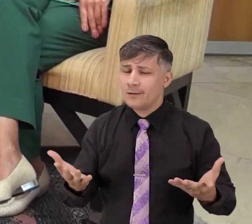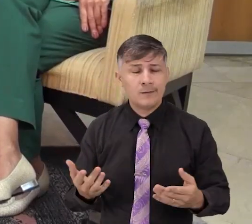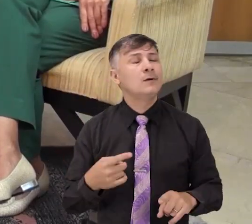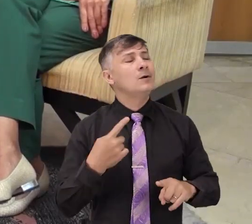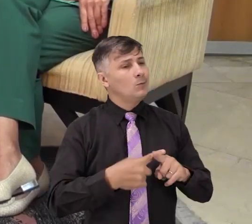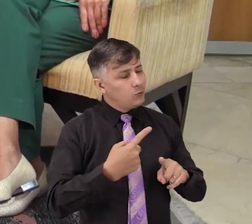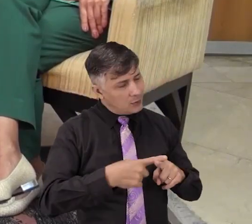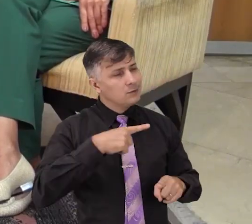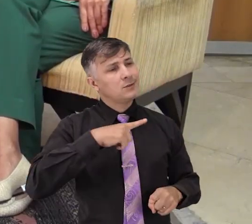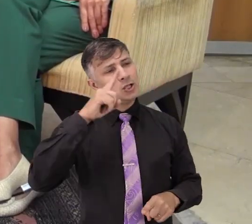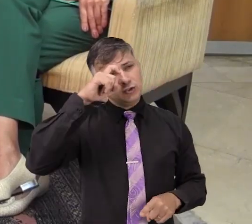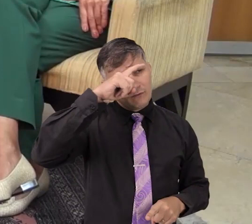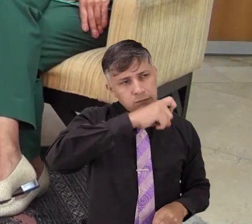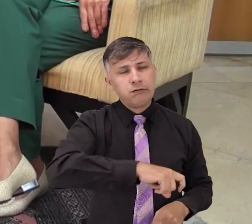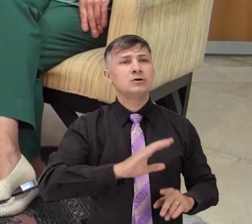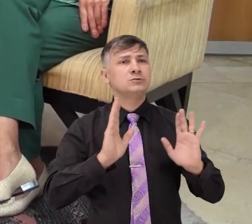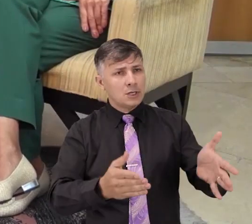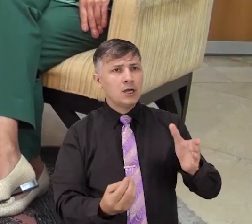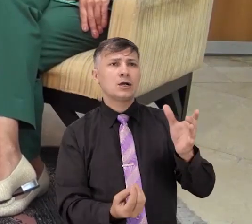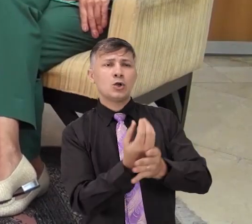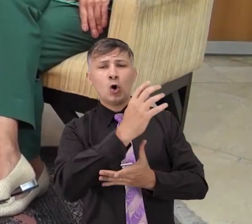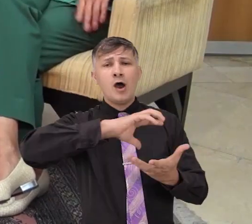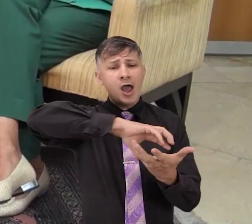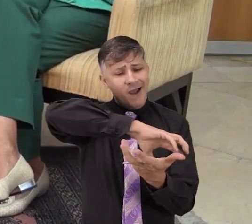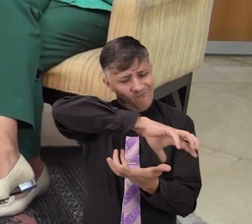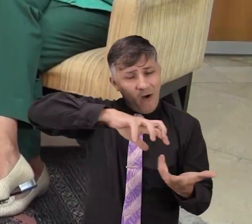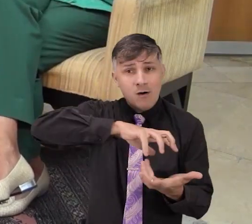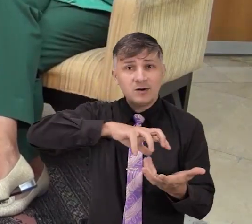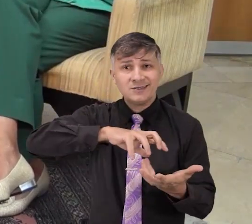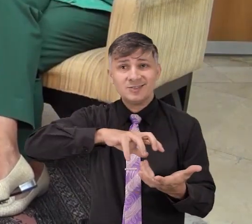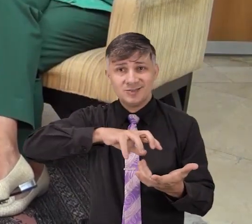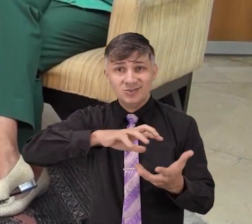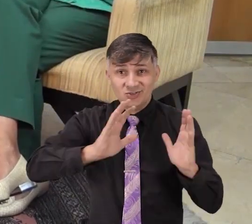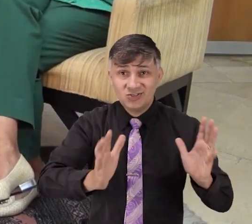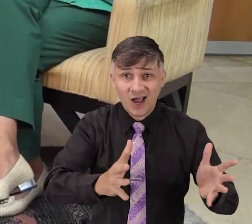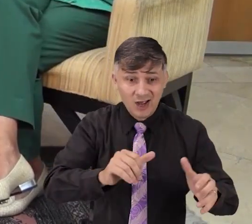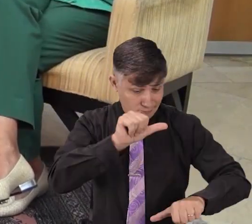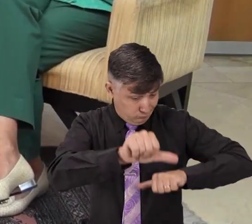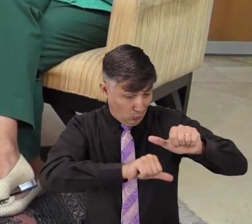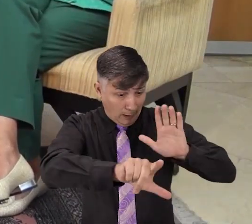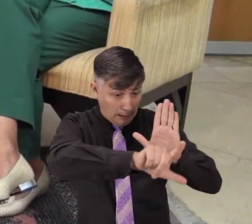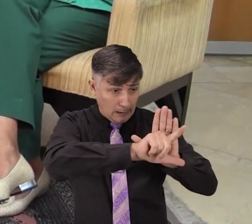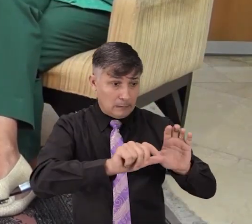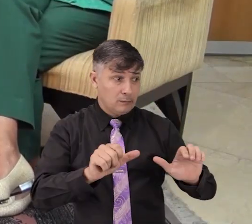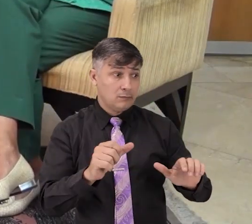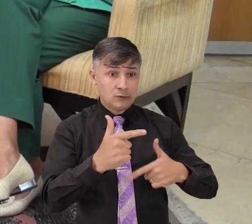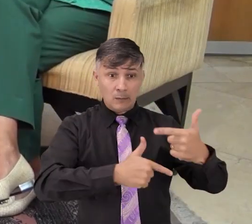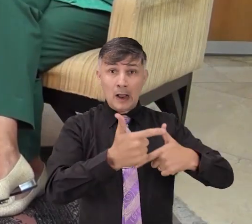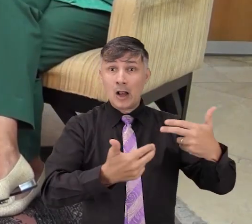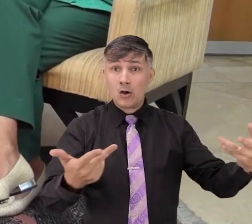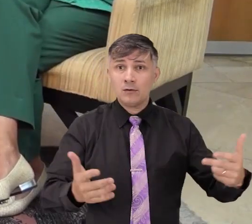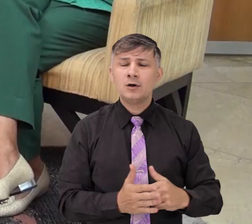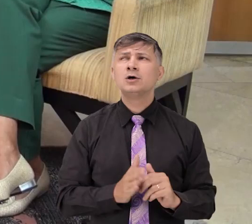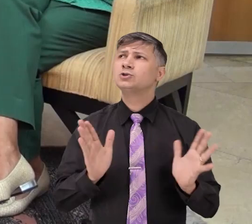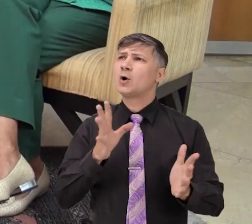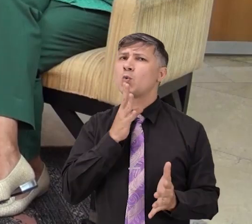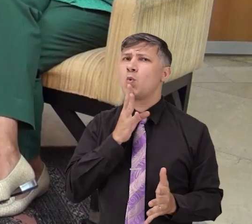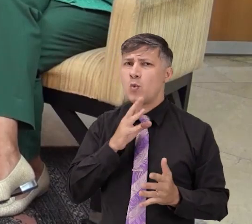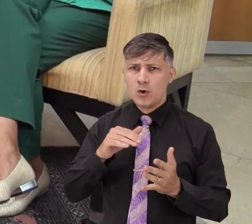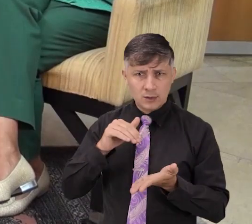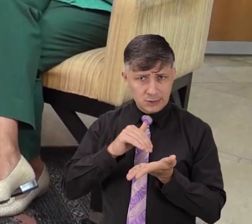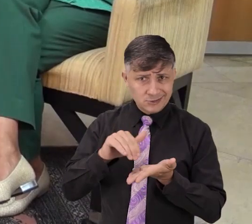Em função dessas dificuldades que foram criadas com a reforma, porque você fica... Você tem, eu conheço